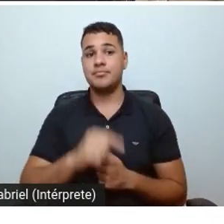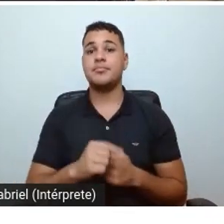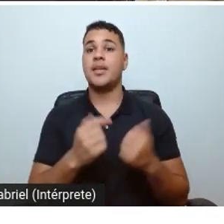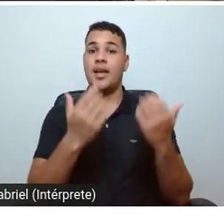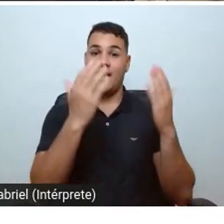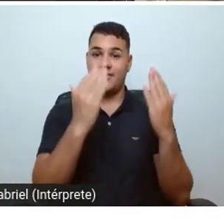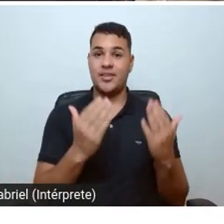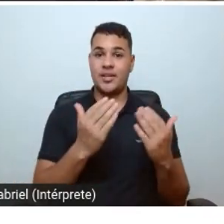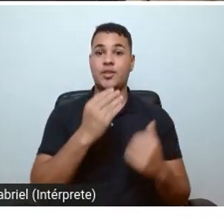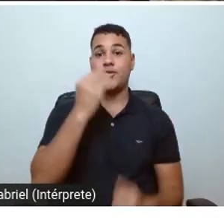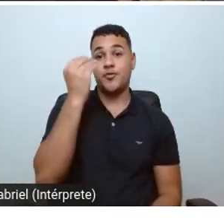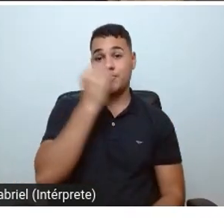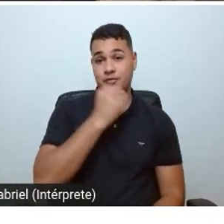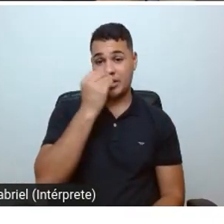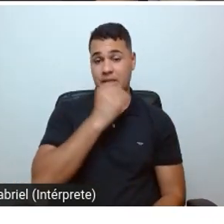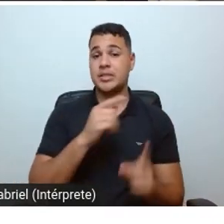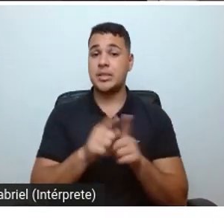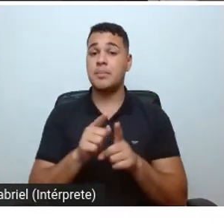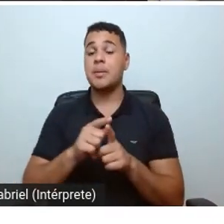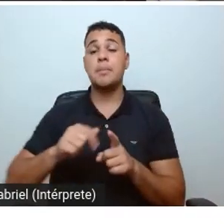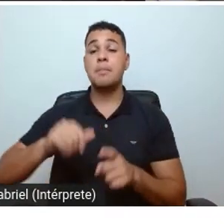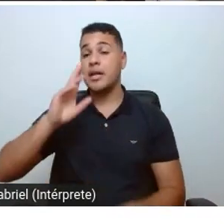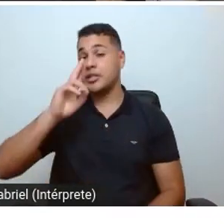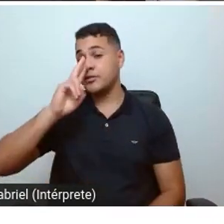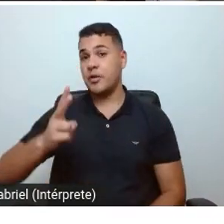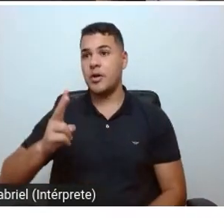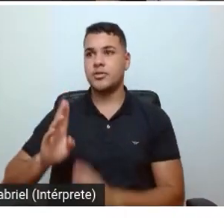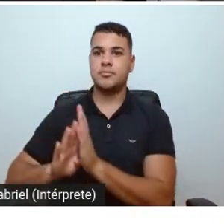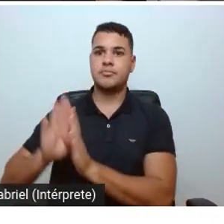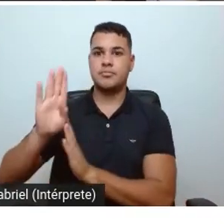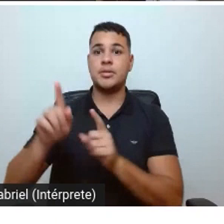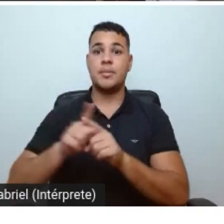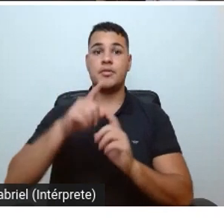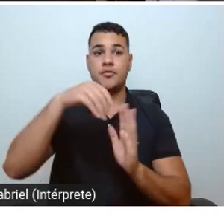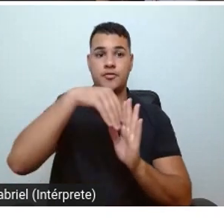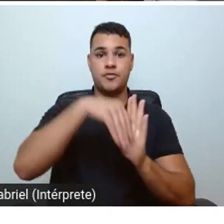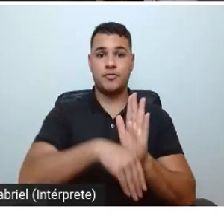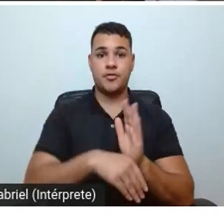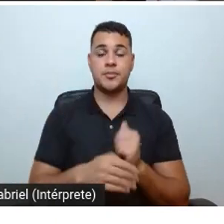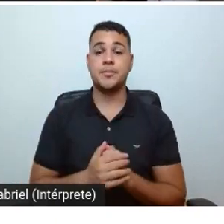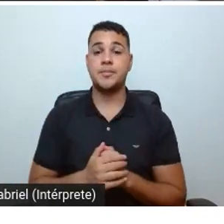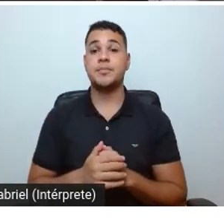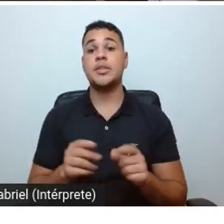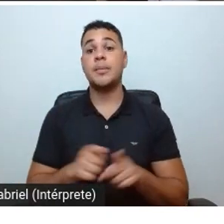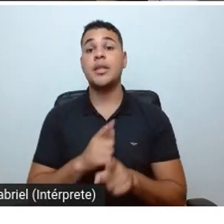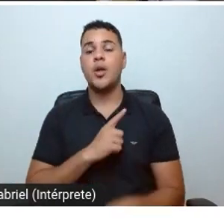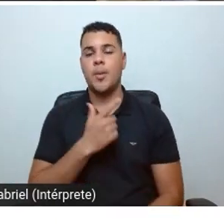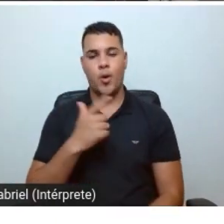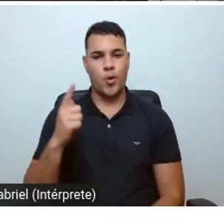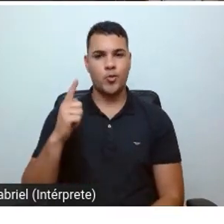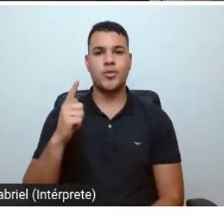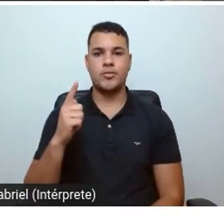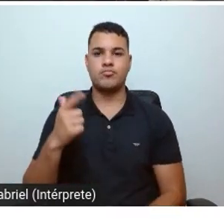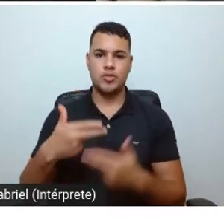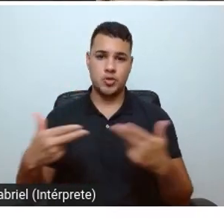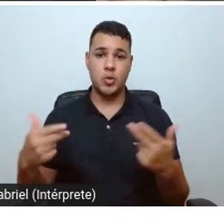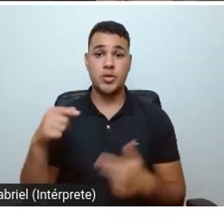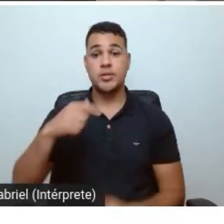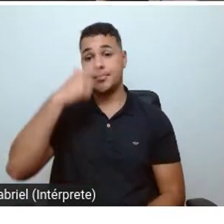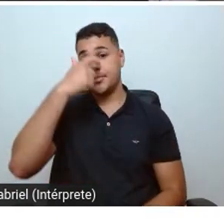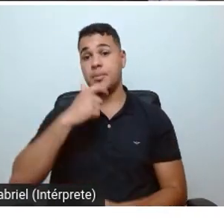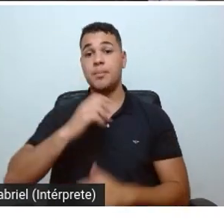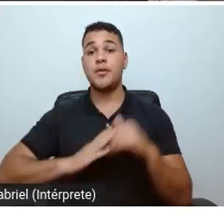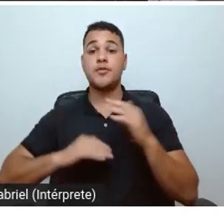fraqueza. Uma outra forma bem interessante que o curador ele pode adotar para conseguir